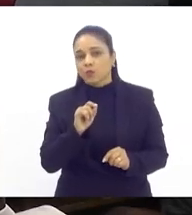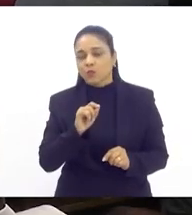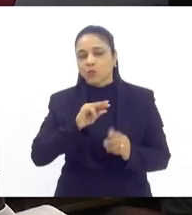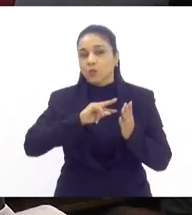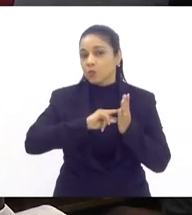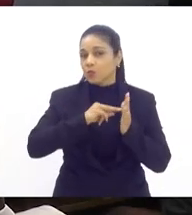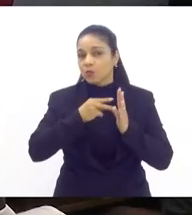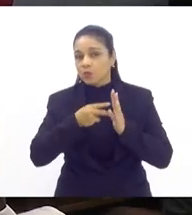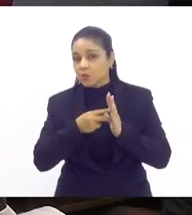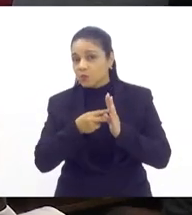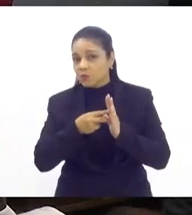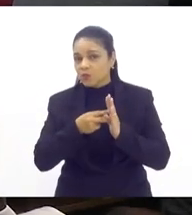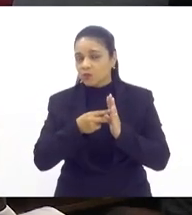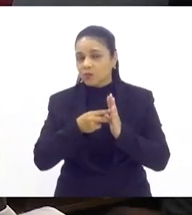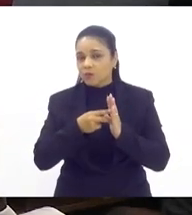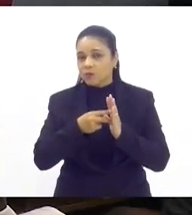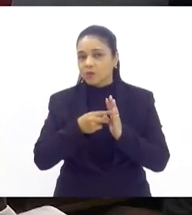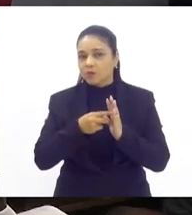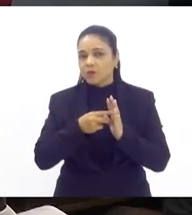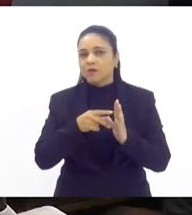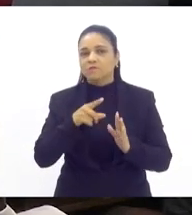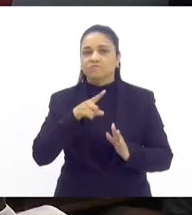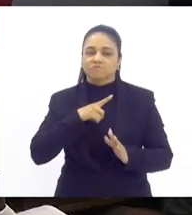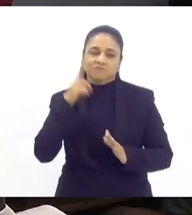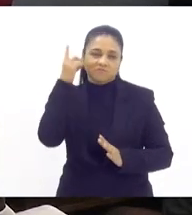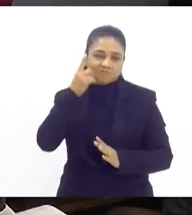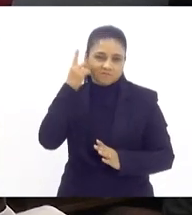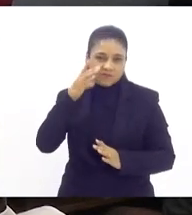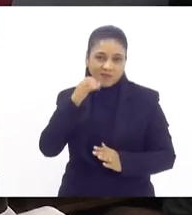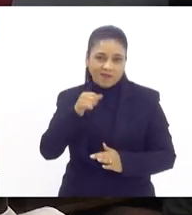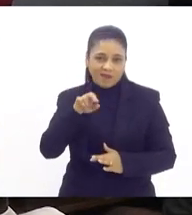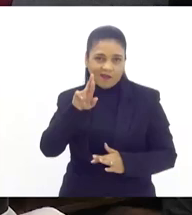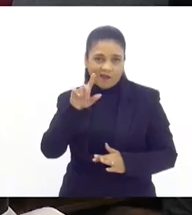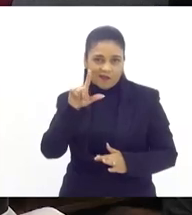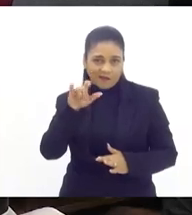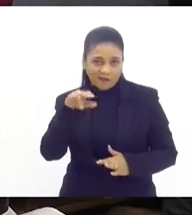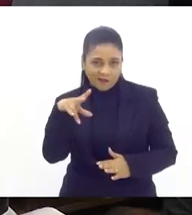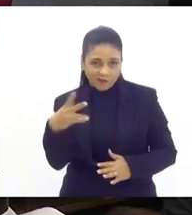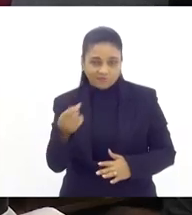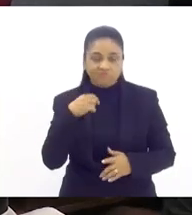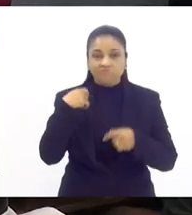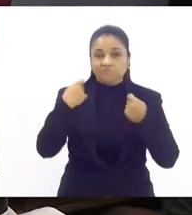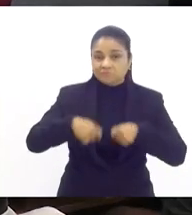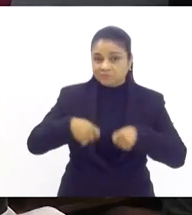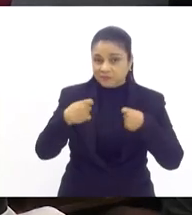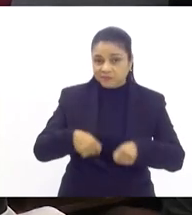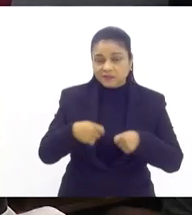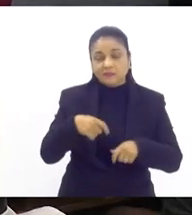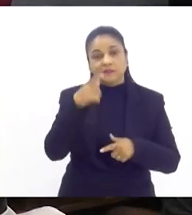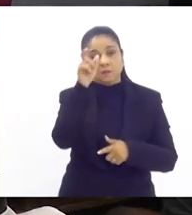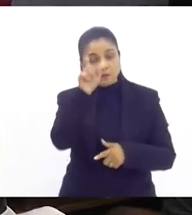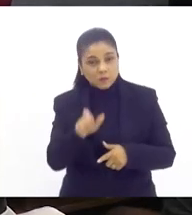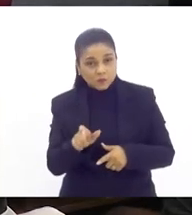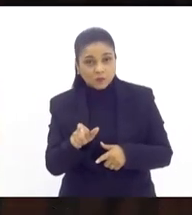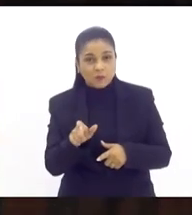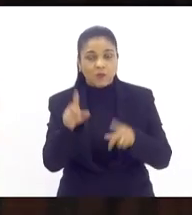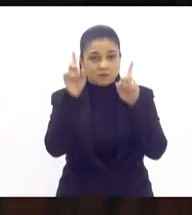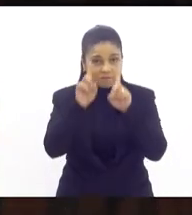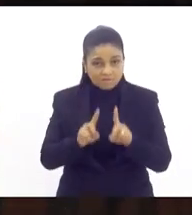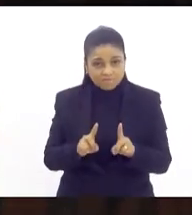se houver como o deputado Carlinho BNH falou alguém necessitando de sair de casa